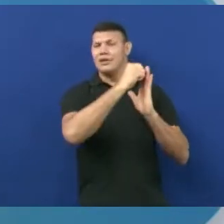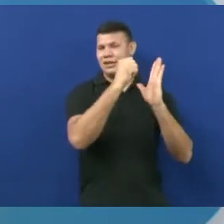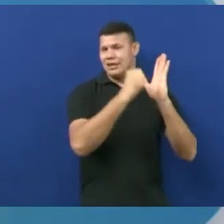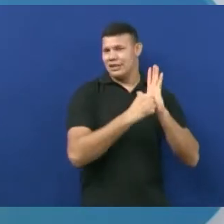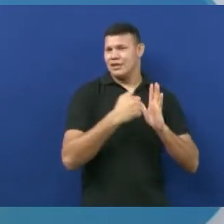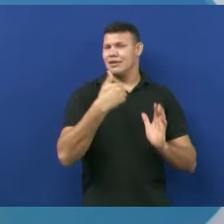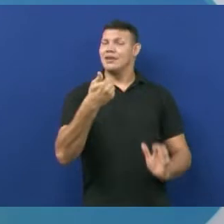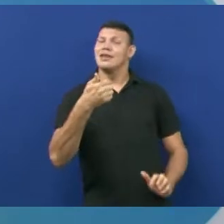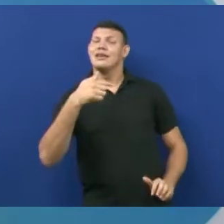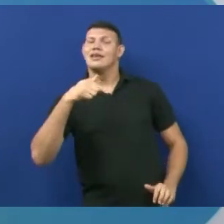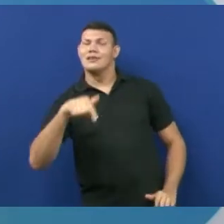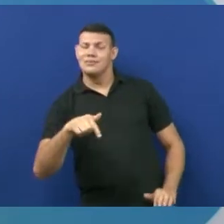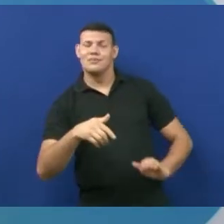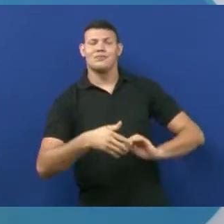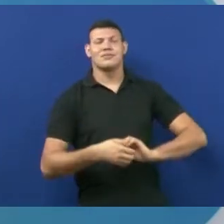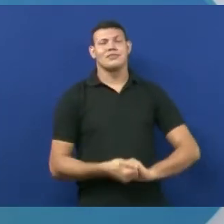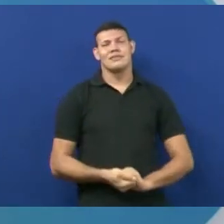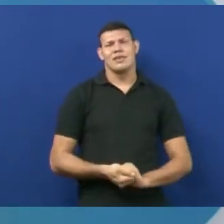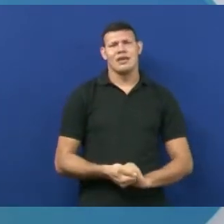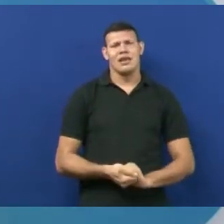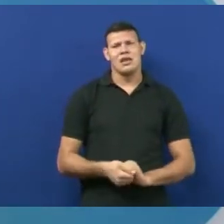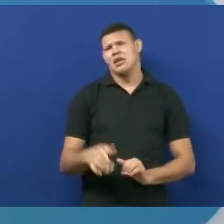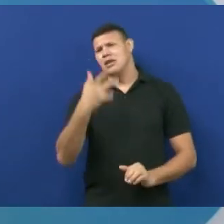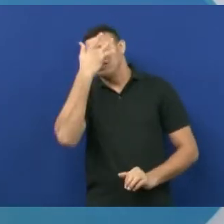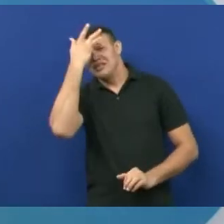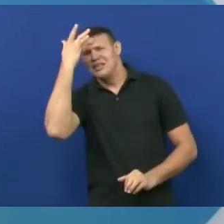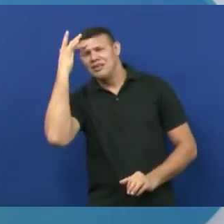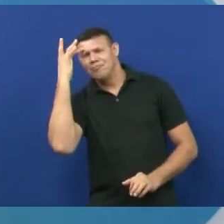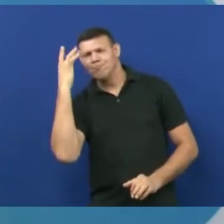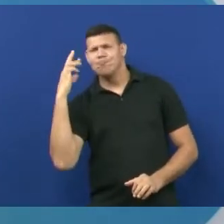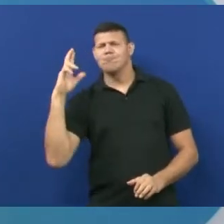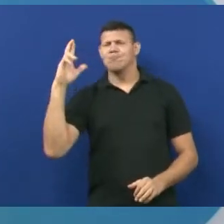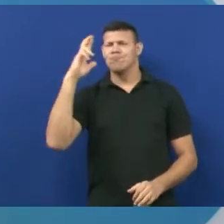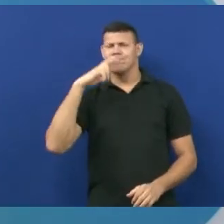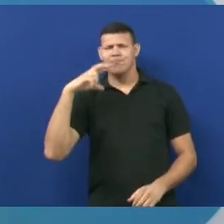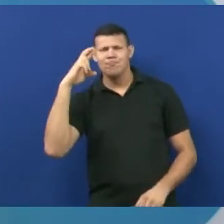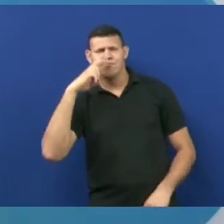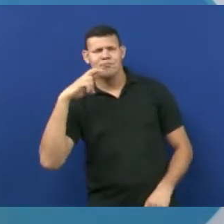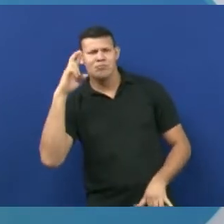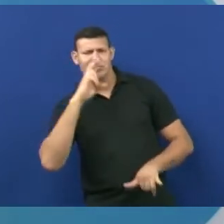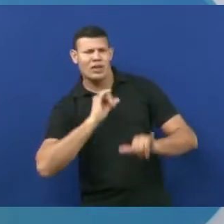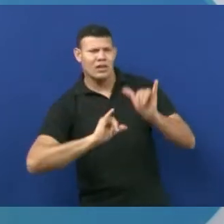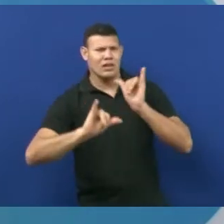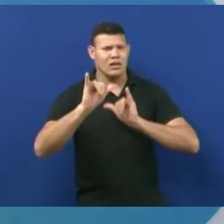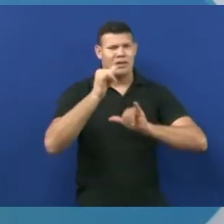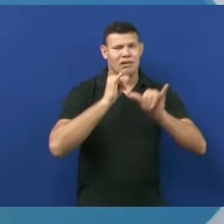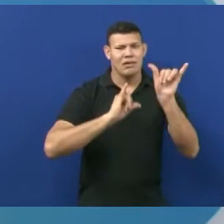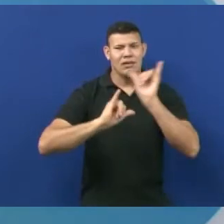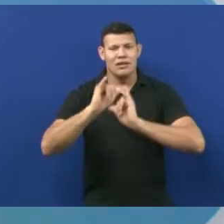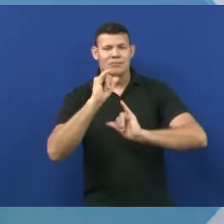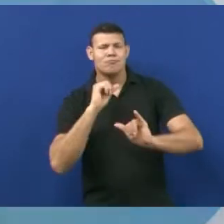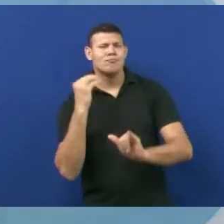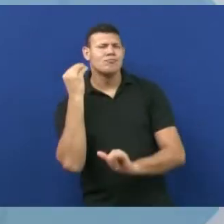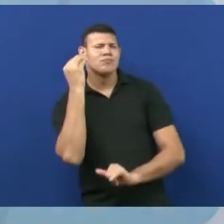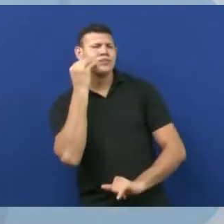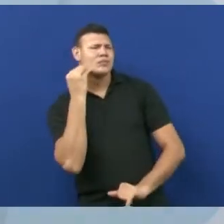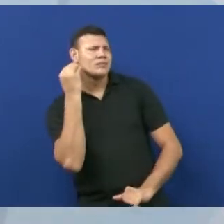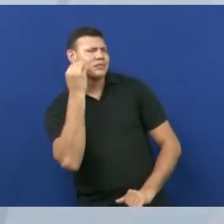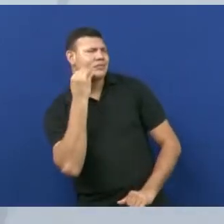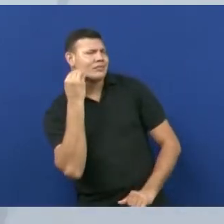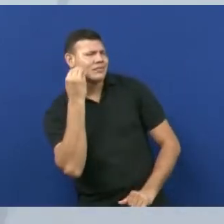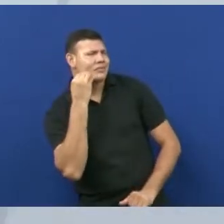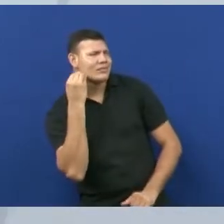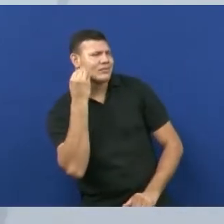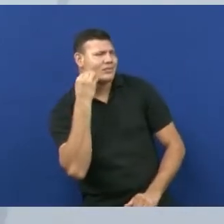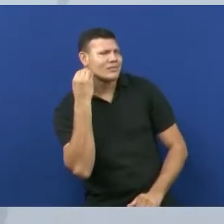século XVII. Eles passaram a observar as substâncias, fazerem pequenos experimentos, e eles são